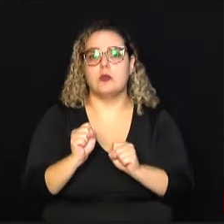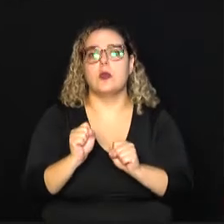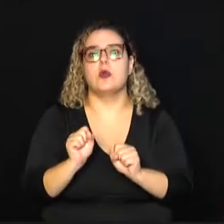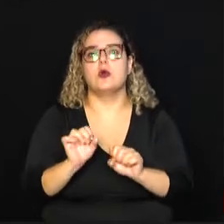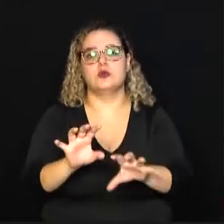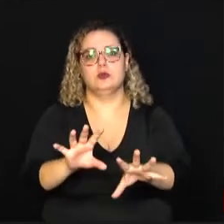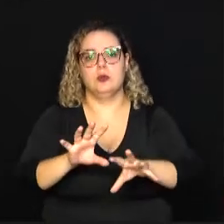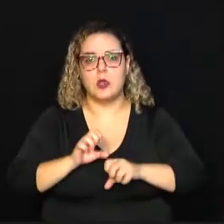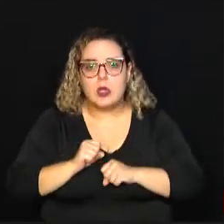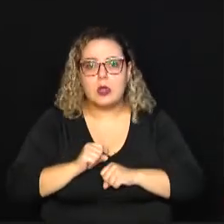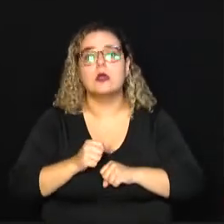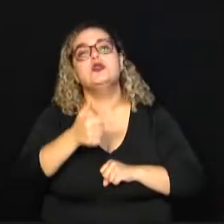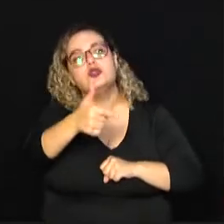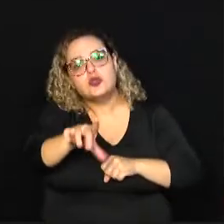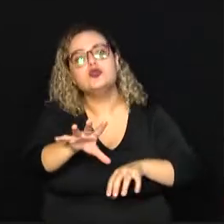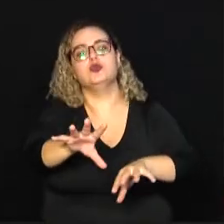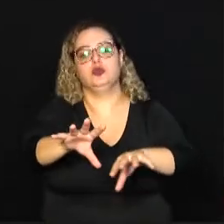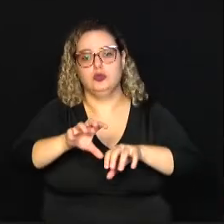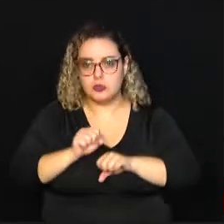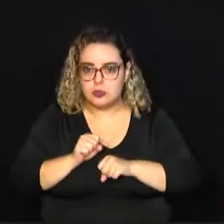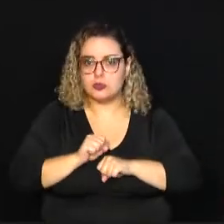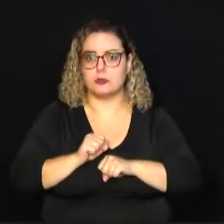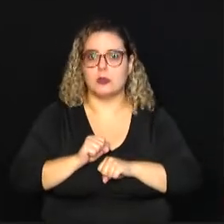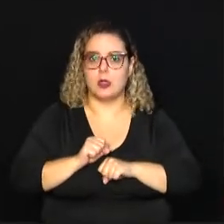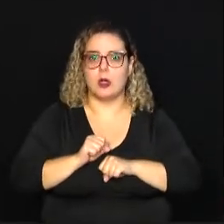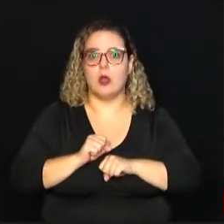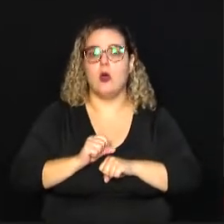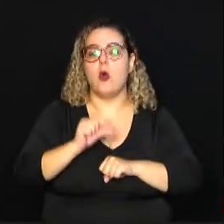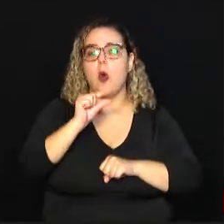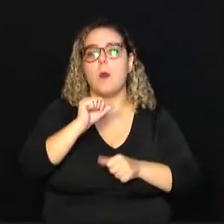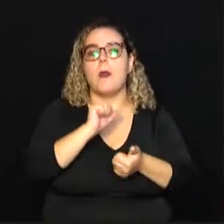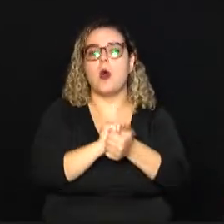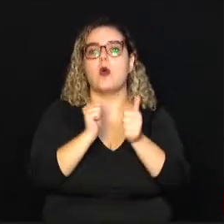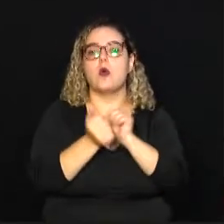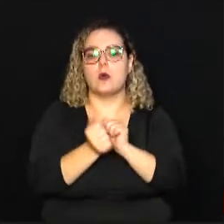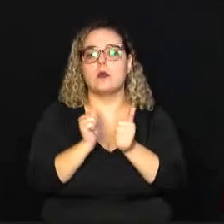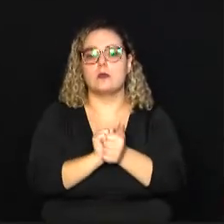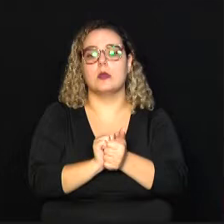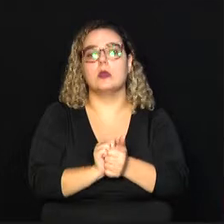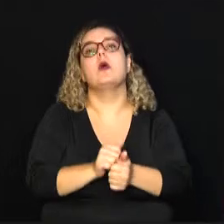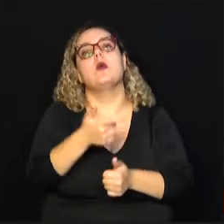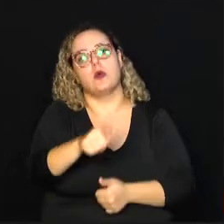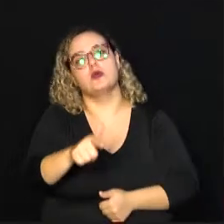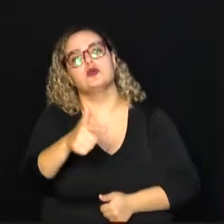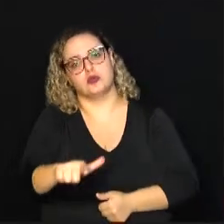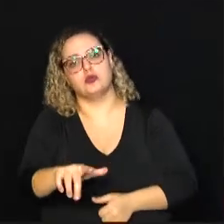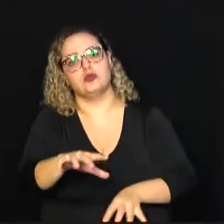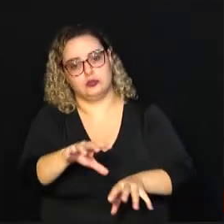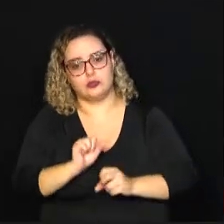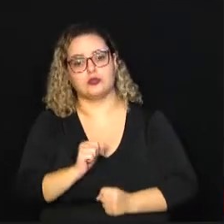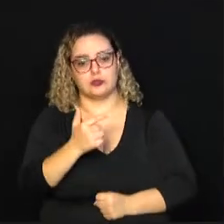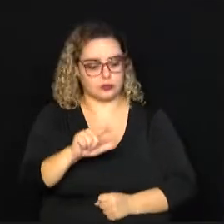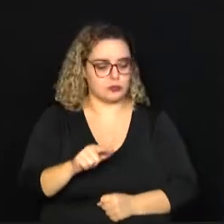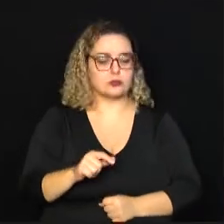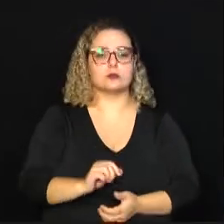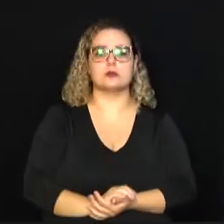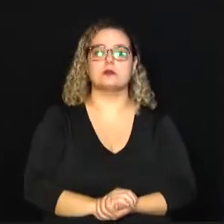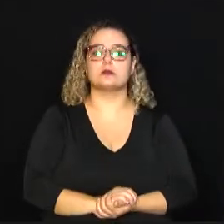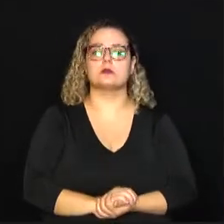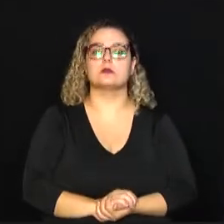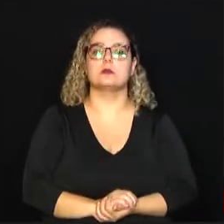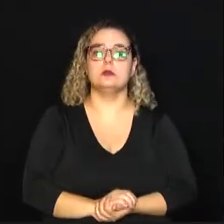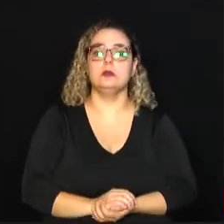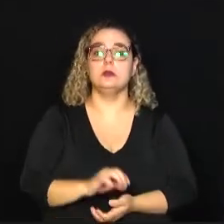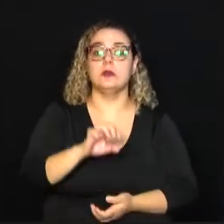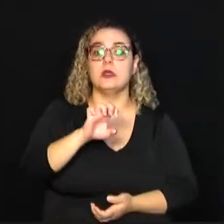e a evasão dos anticorpos já gerados, né, por infecções prévias e talvez por vacina. E a variante P1, ela